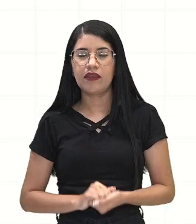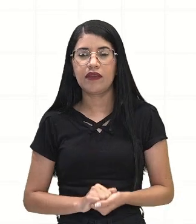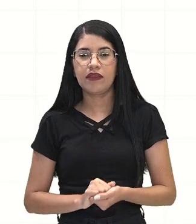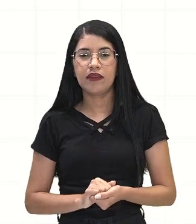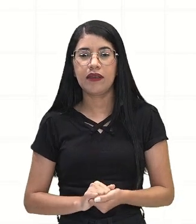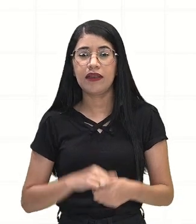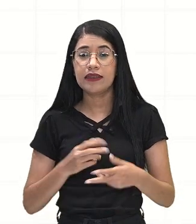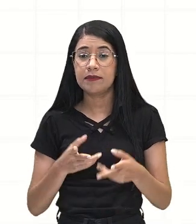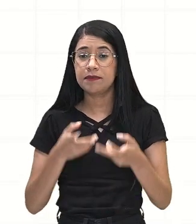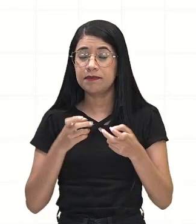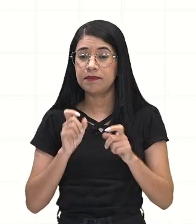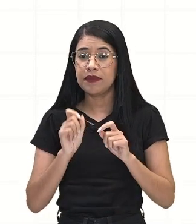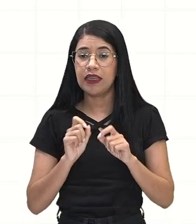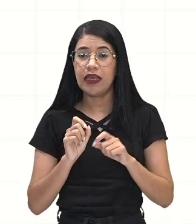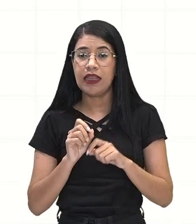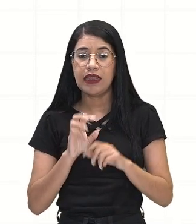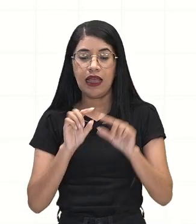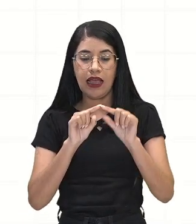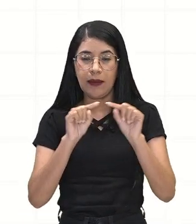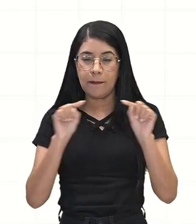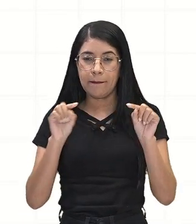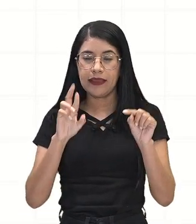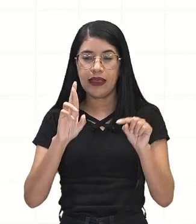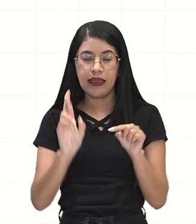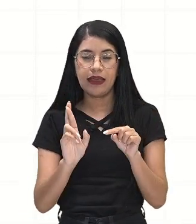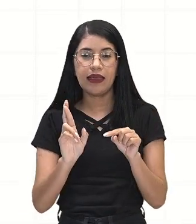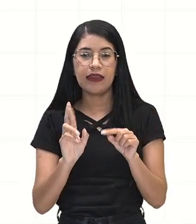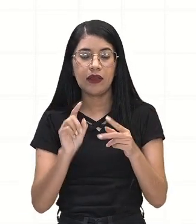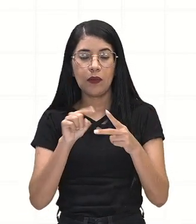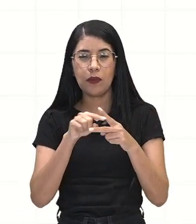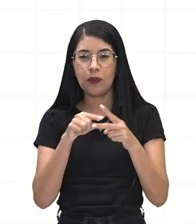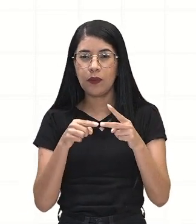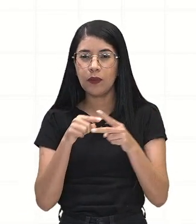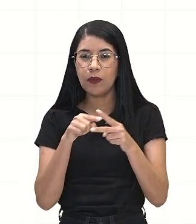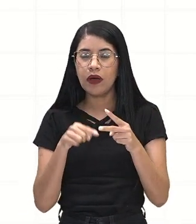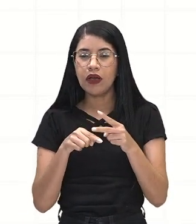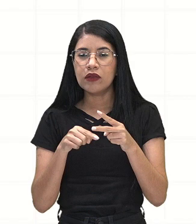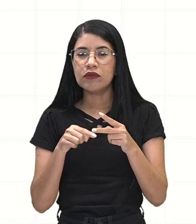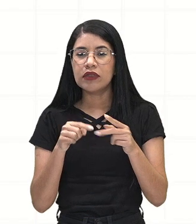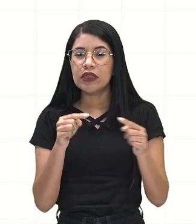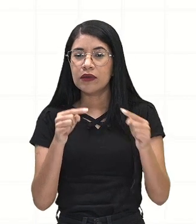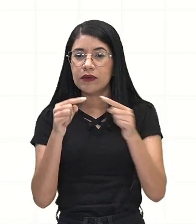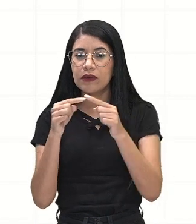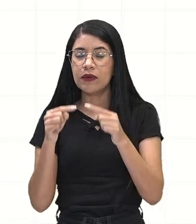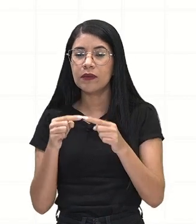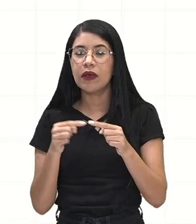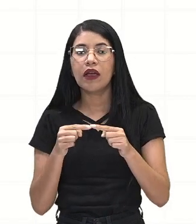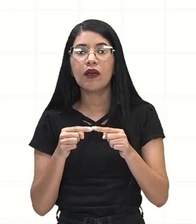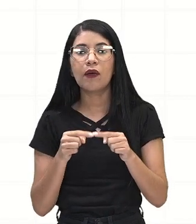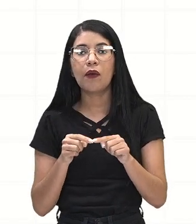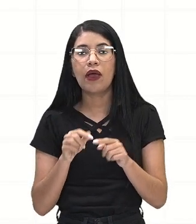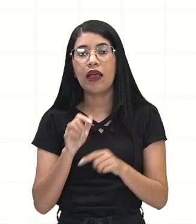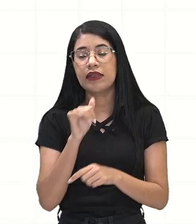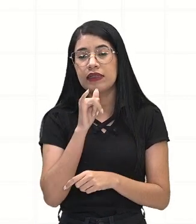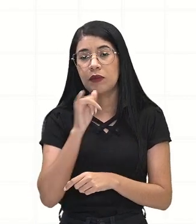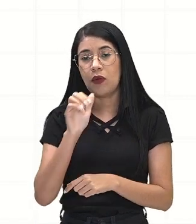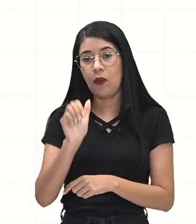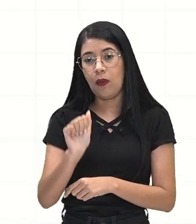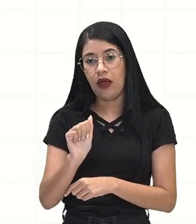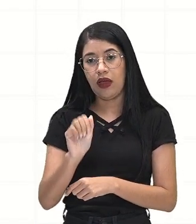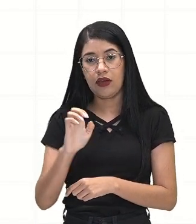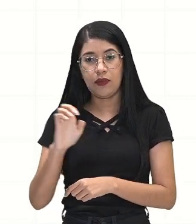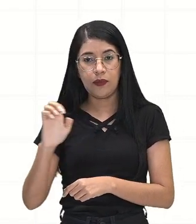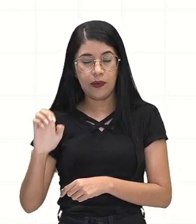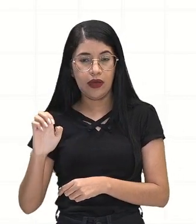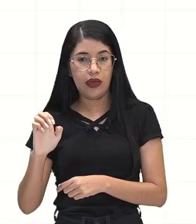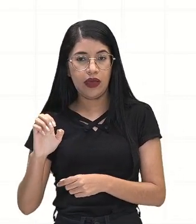reta R, os ângulos correspondentes aqui, ó, o A e o E, observe que eles têm a